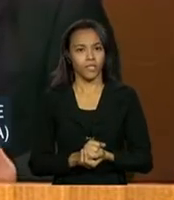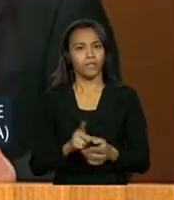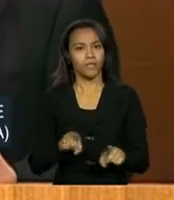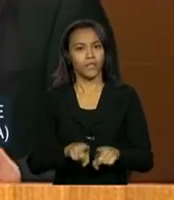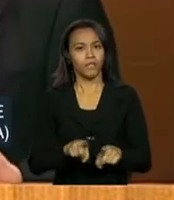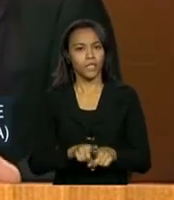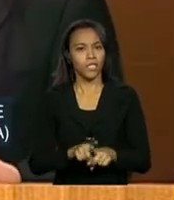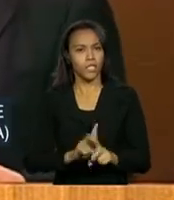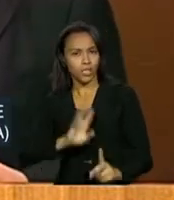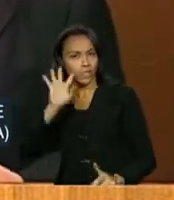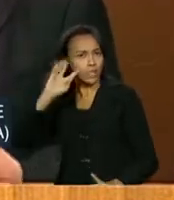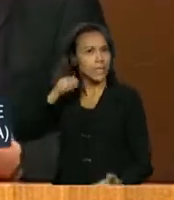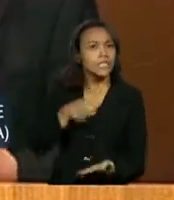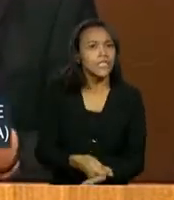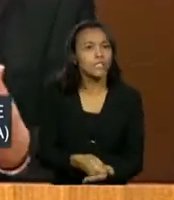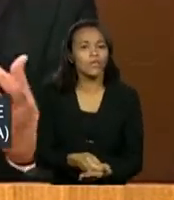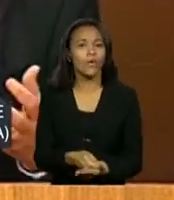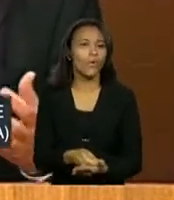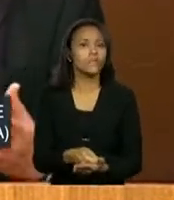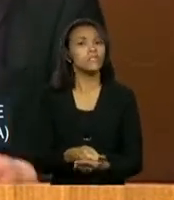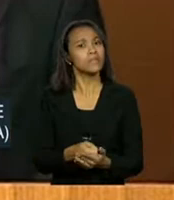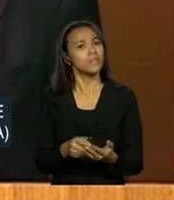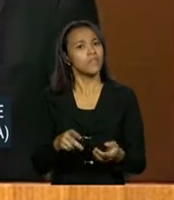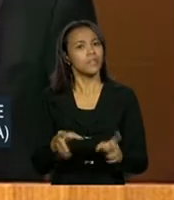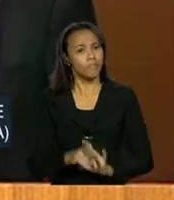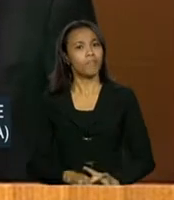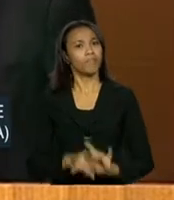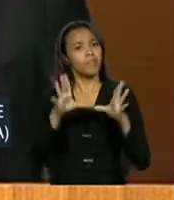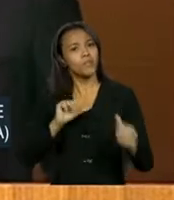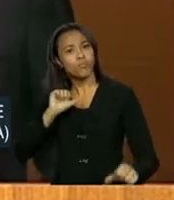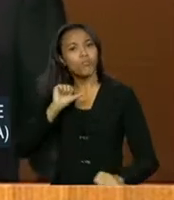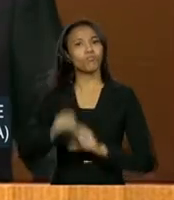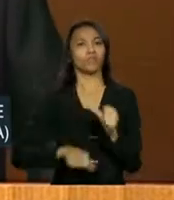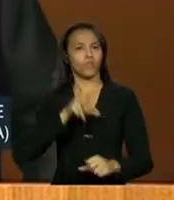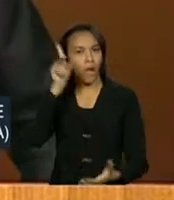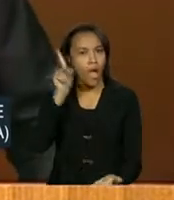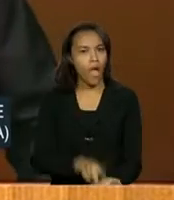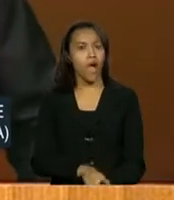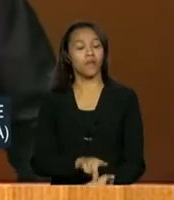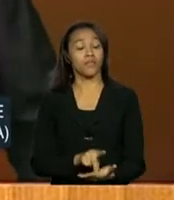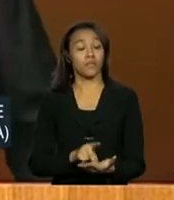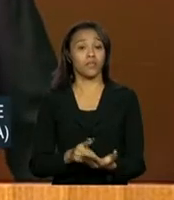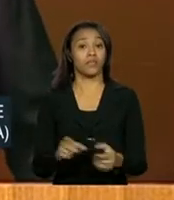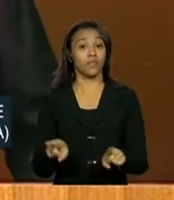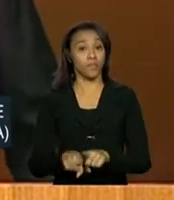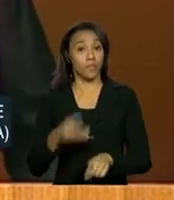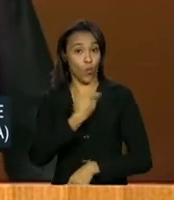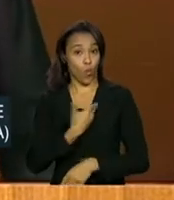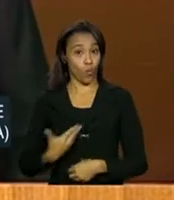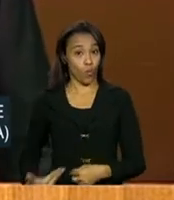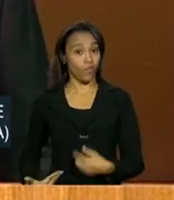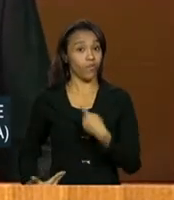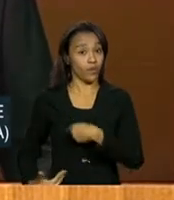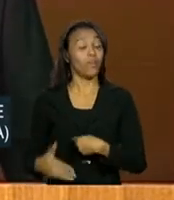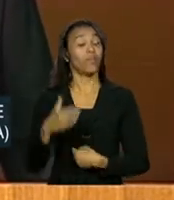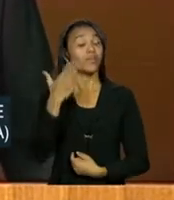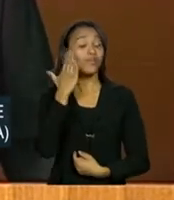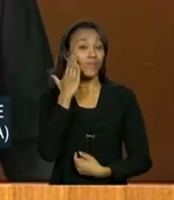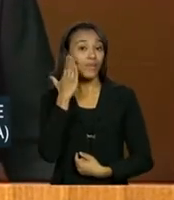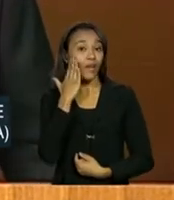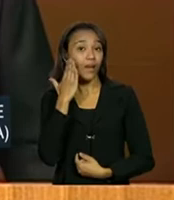impulsos que permitam mudanças, e ao governo, eu tenho certeza,